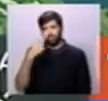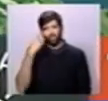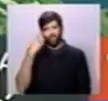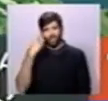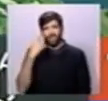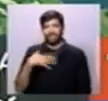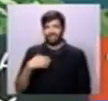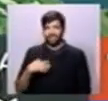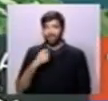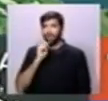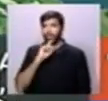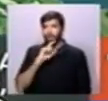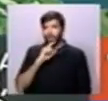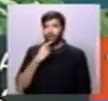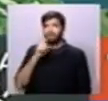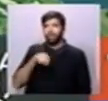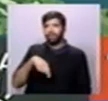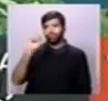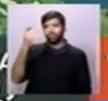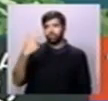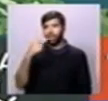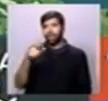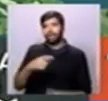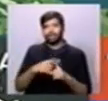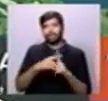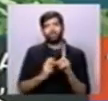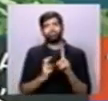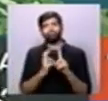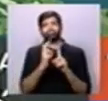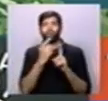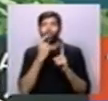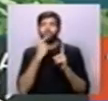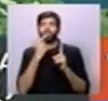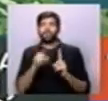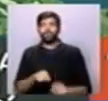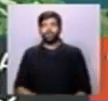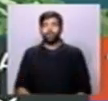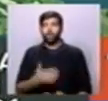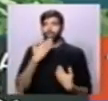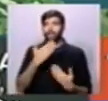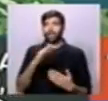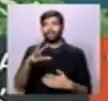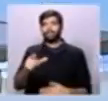sexta, volta a aparecer o sol, a temperatura recupera ligeiramente. Obrigado, Paula. Até amanhã. Até amanhã.